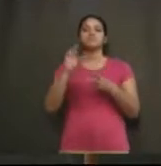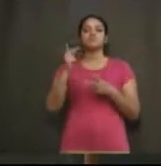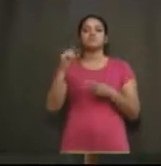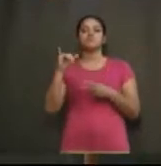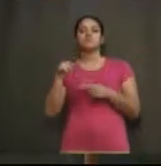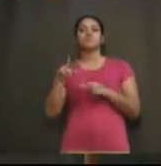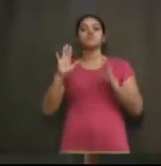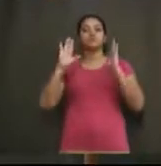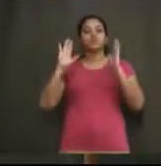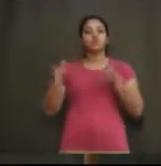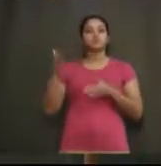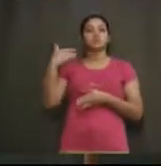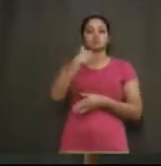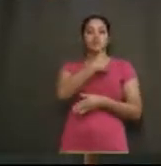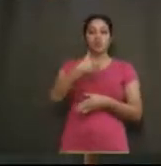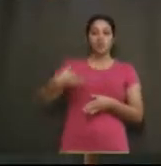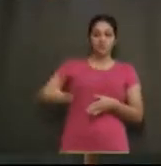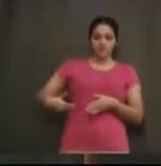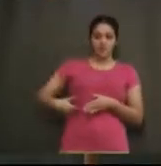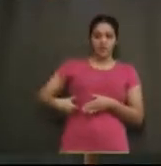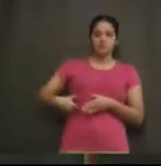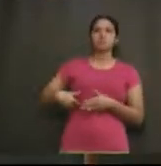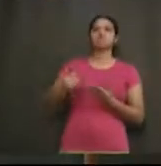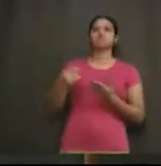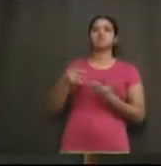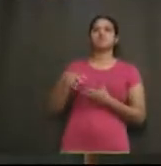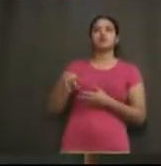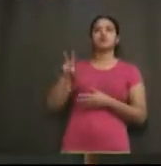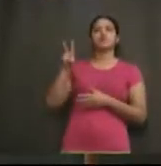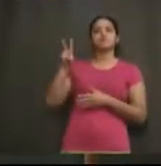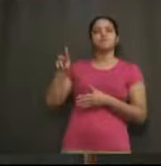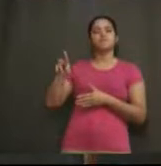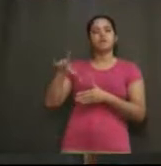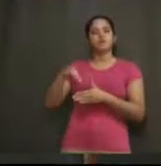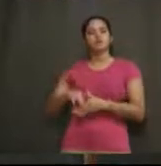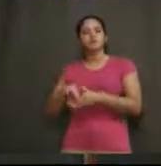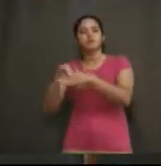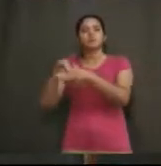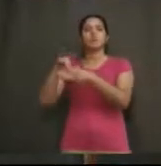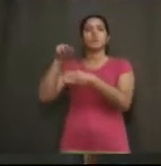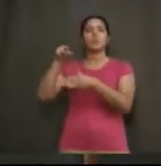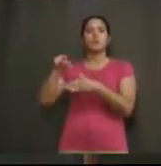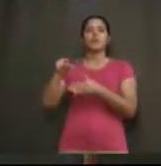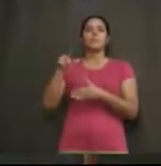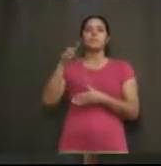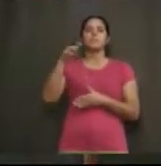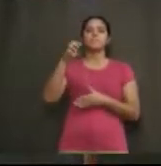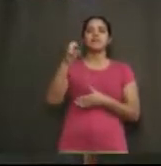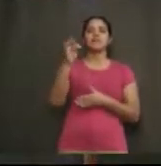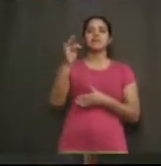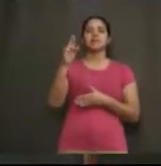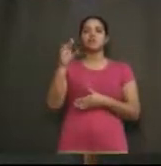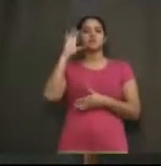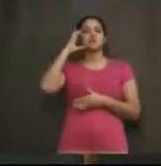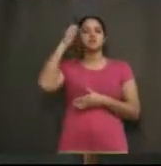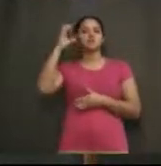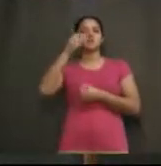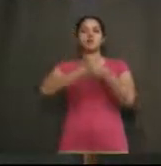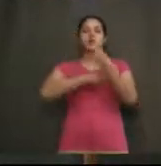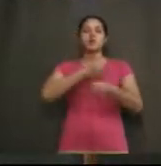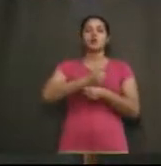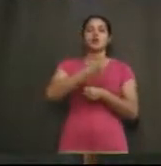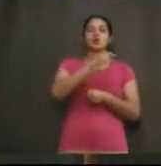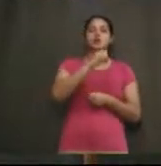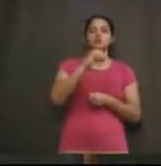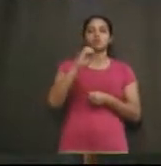República com o Grand Cruz da Ordem Nacional do Mérito Científico, em 2000, e com a Comenda da